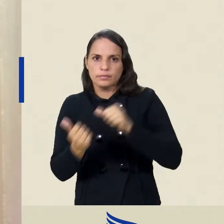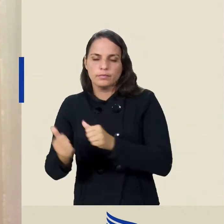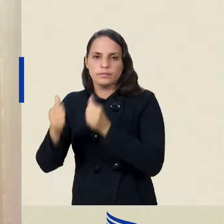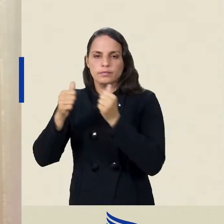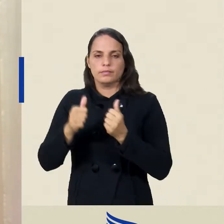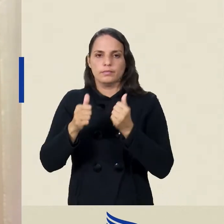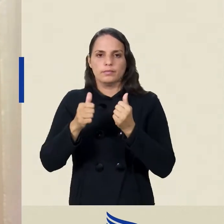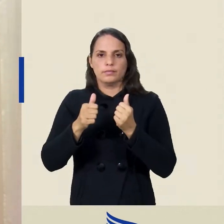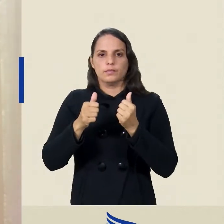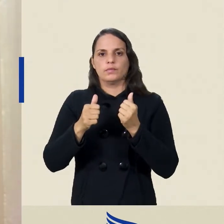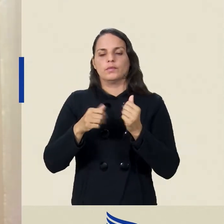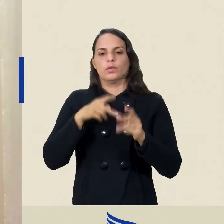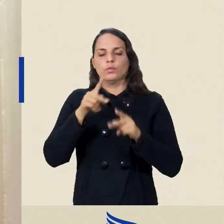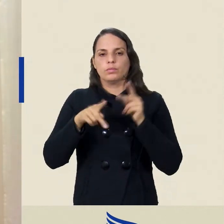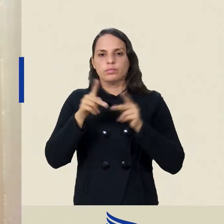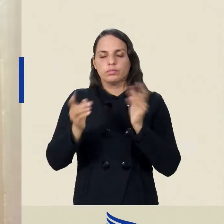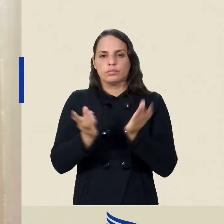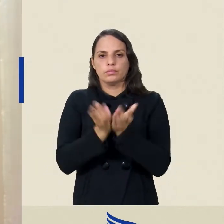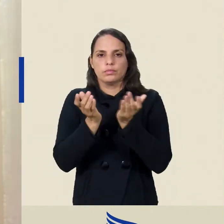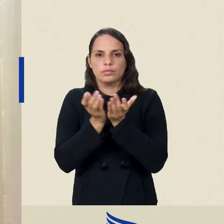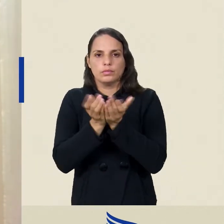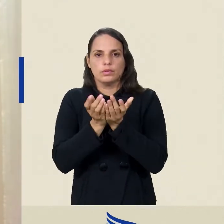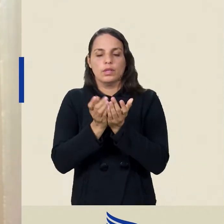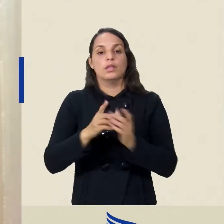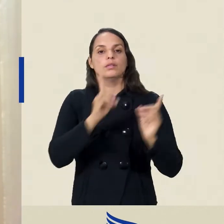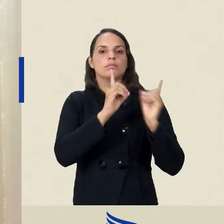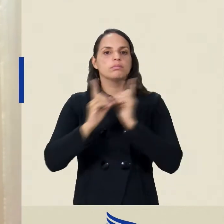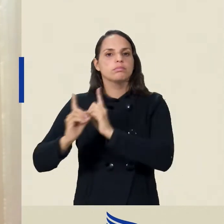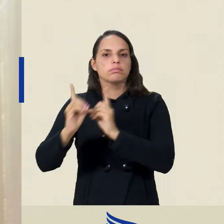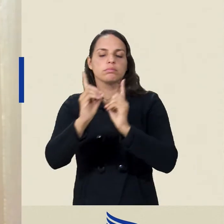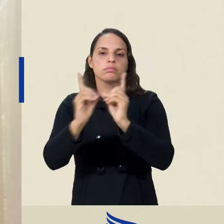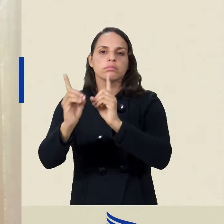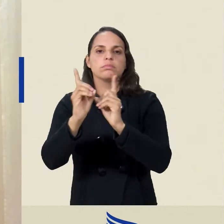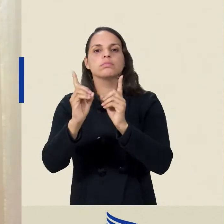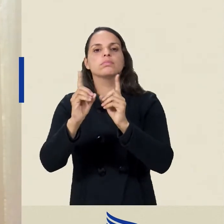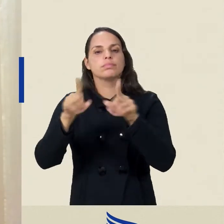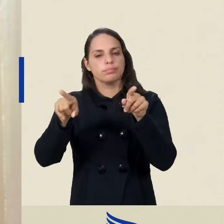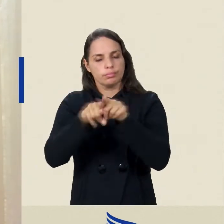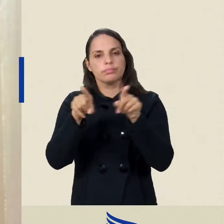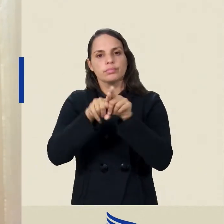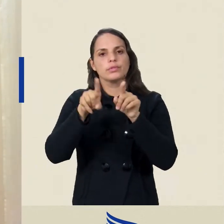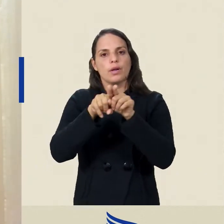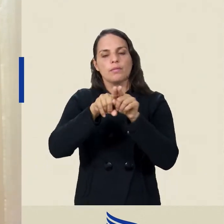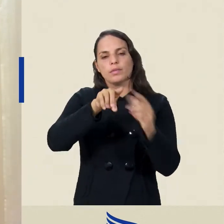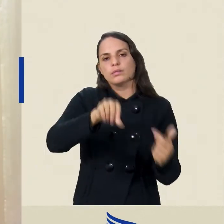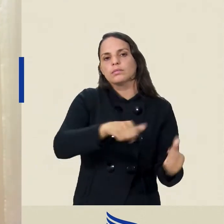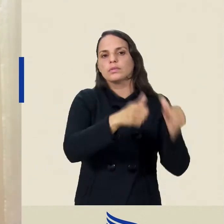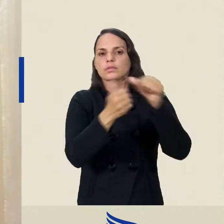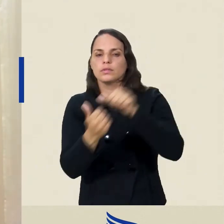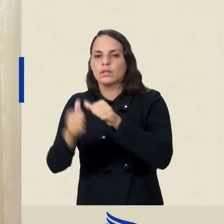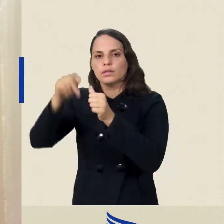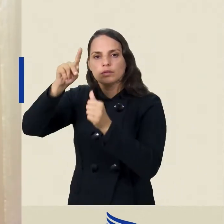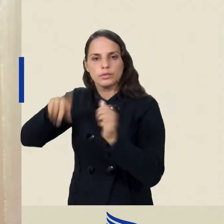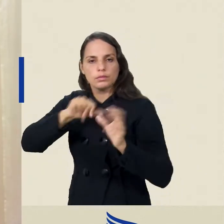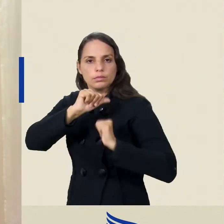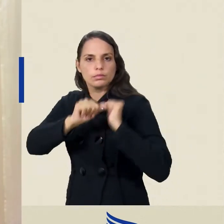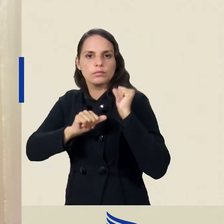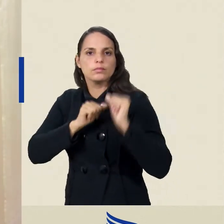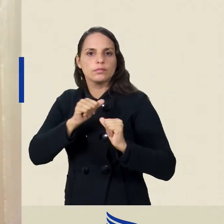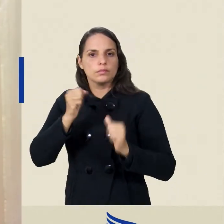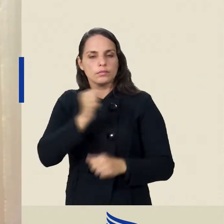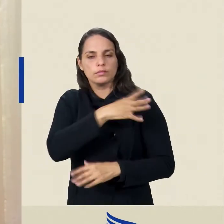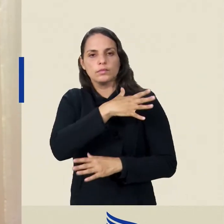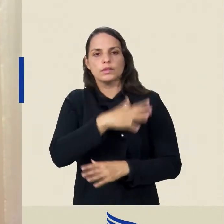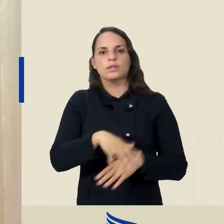igreja. Os próprios discípulos de Jesus realizavam o batismo dos novos convertidos, como vemos em